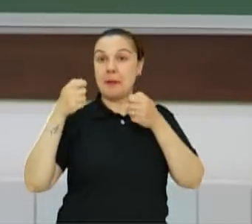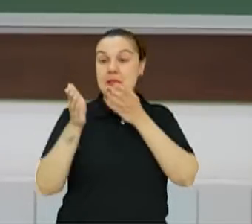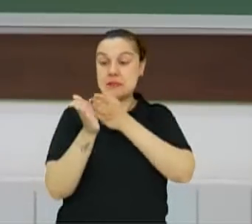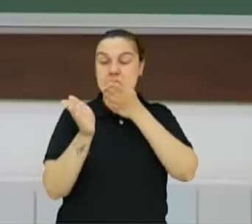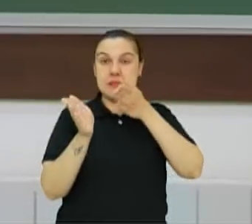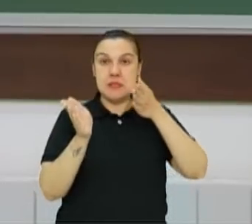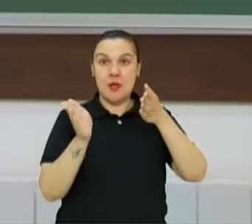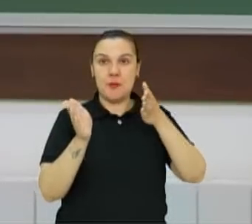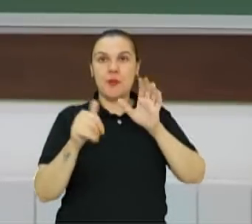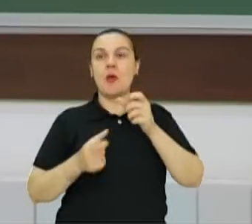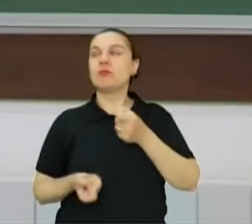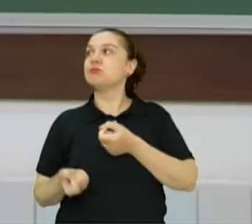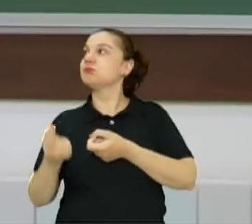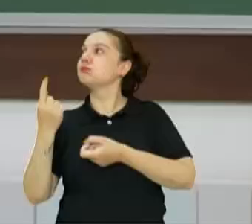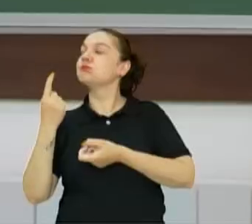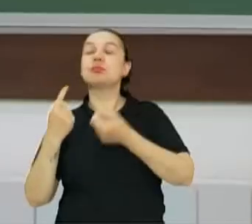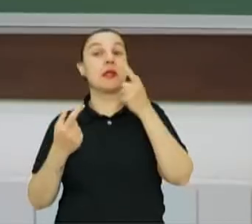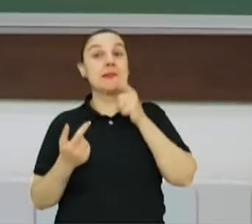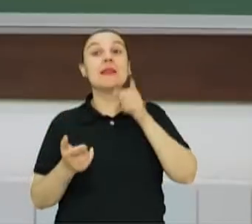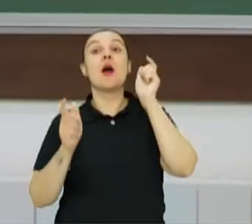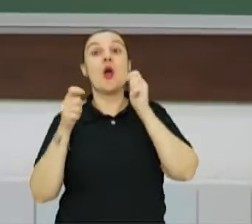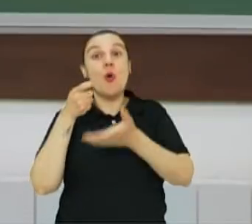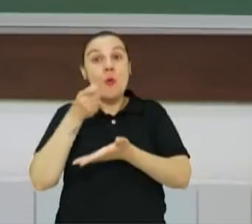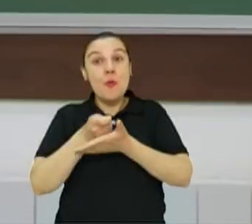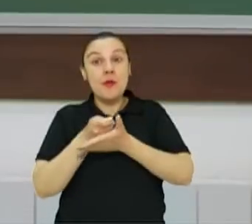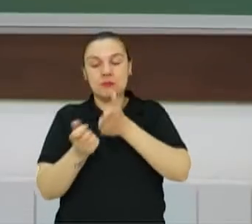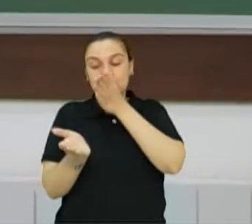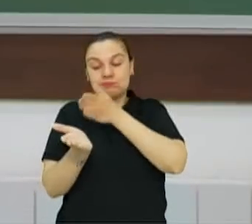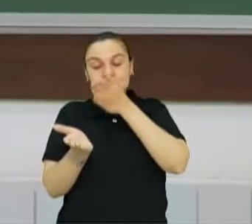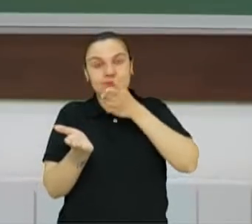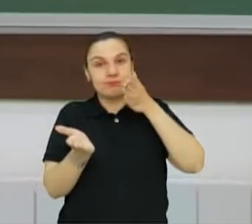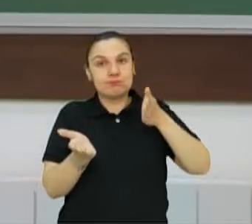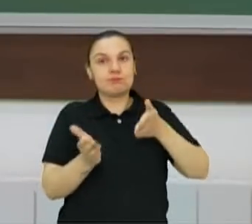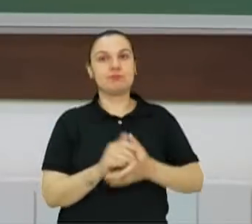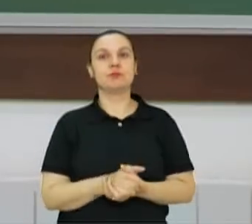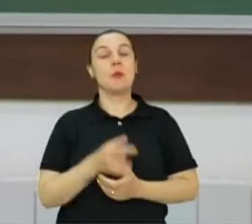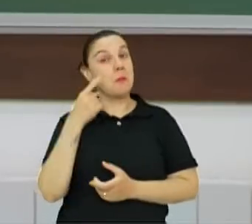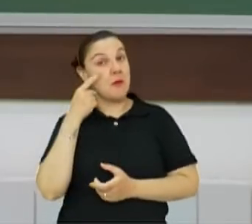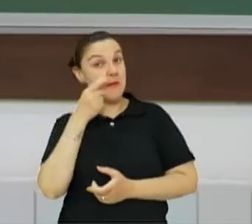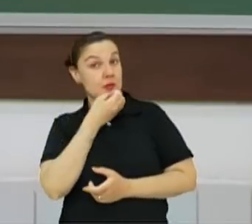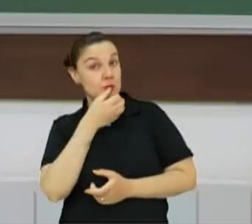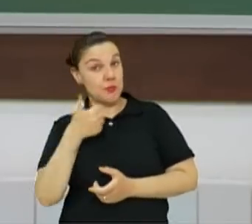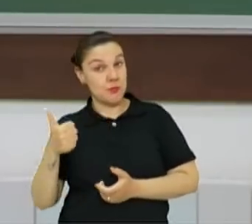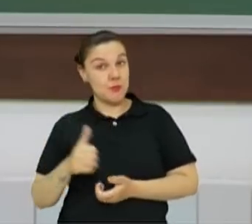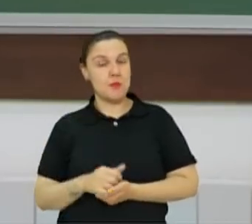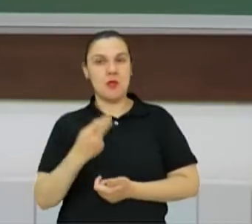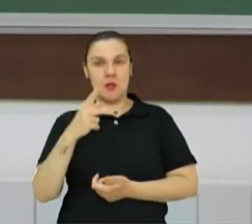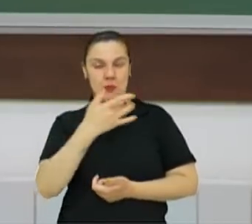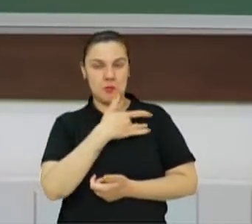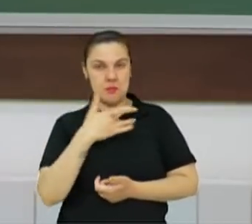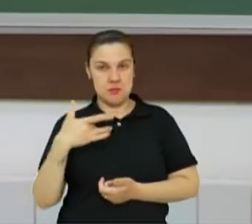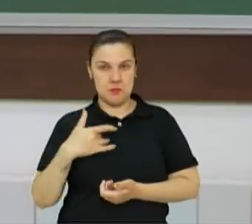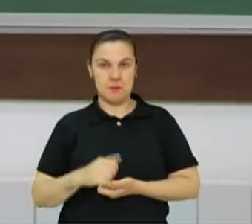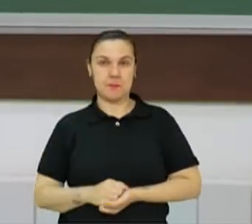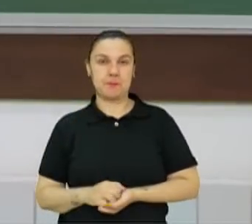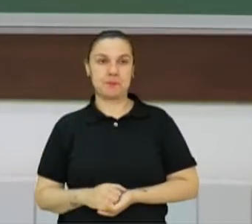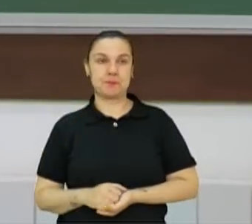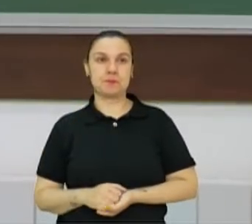não é mais, né, uma possibilidade, ela é uma obrigatoriedade para ver se está tudo bem com a saúde feminina.